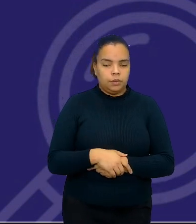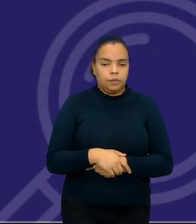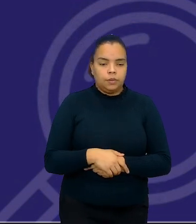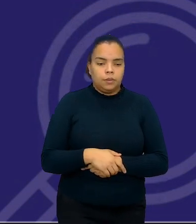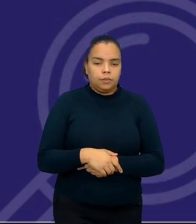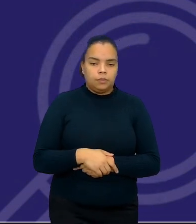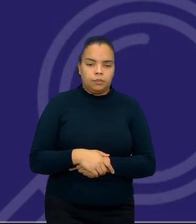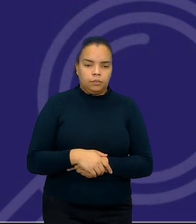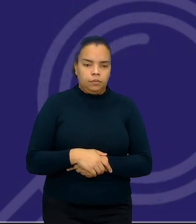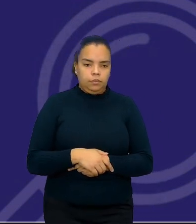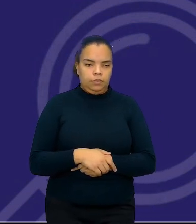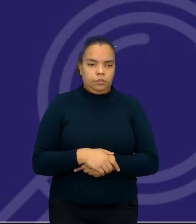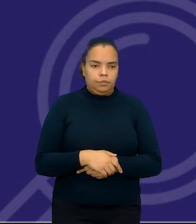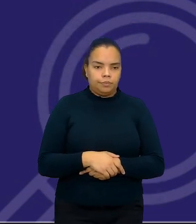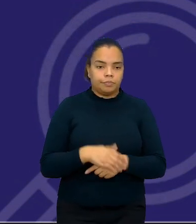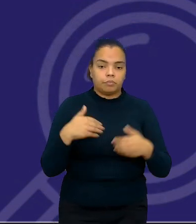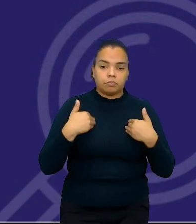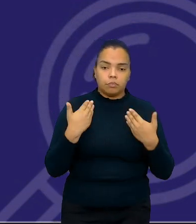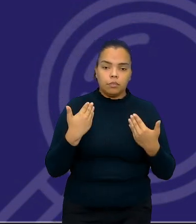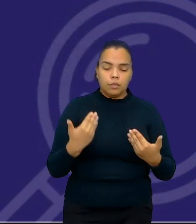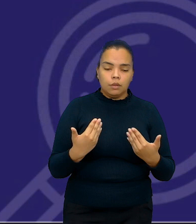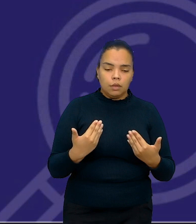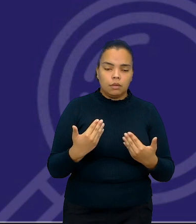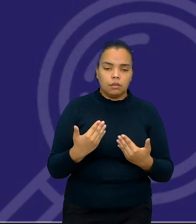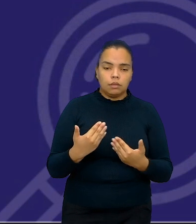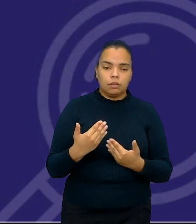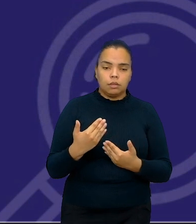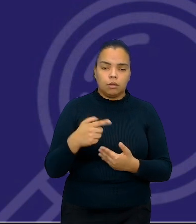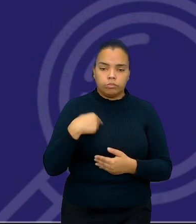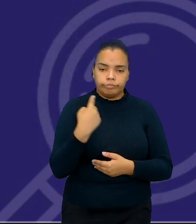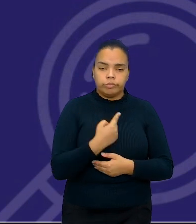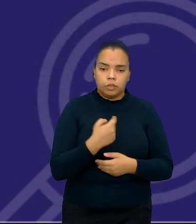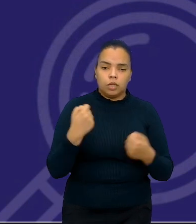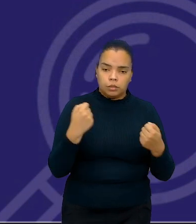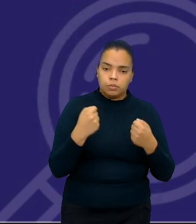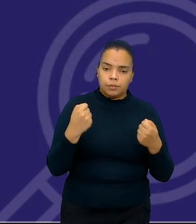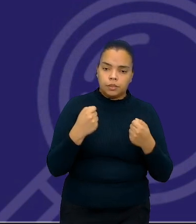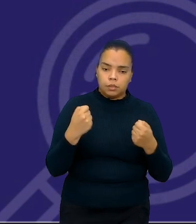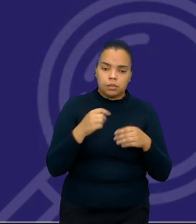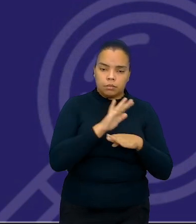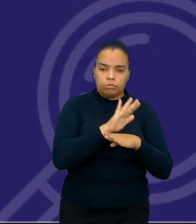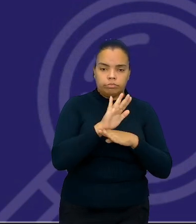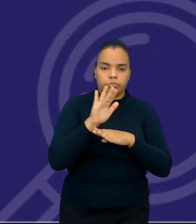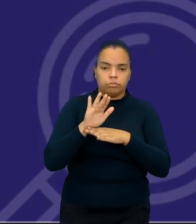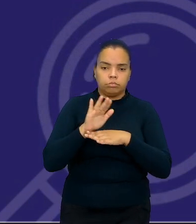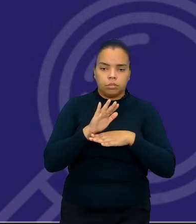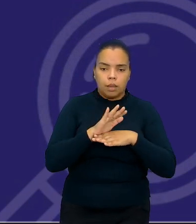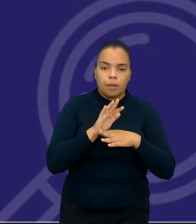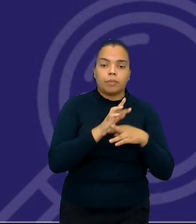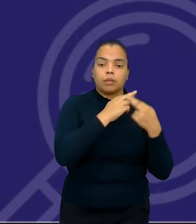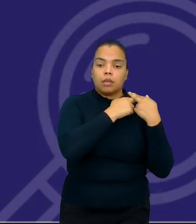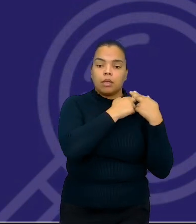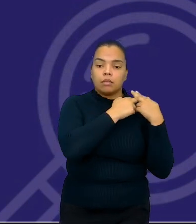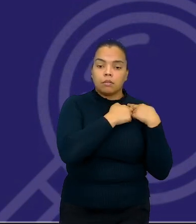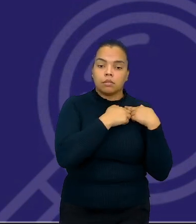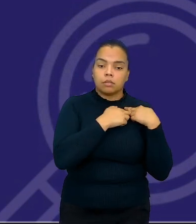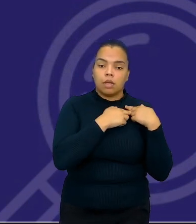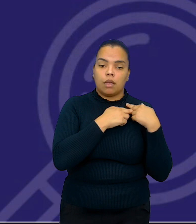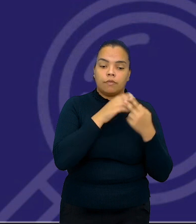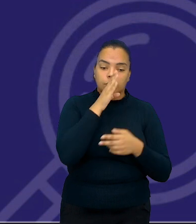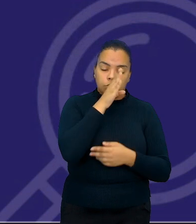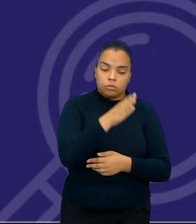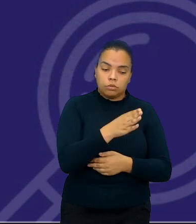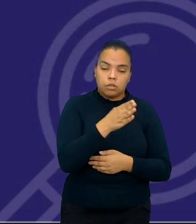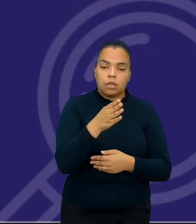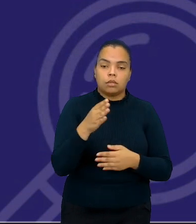questões de senso comum. Então, nesse sentido, cabe a nossa intervenção como responsáveis direto pelo